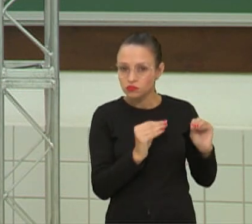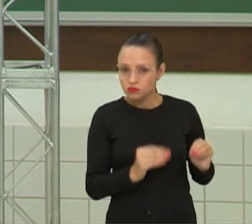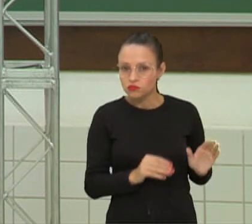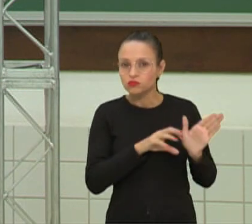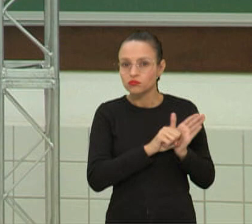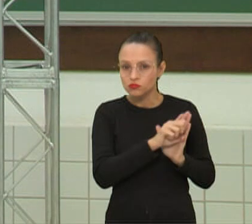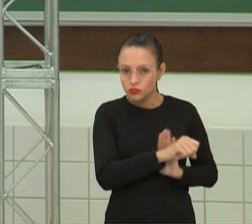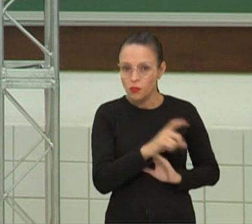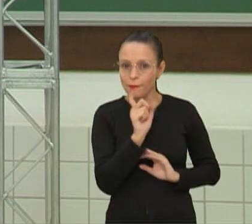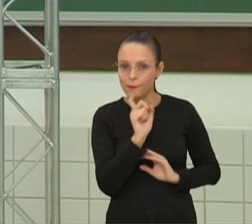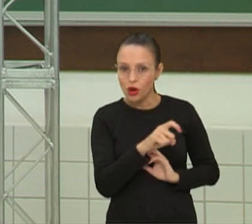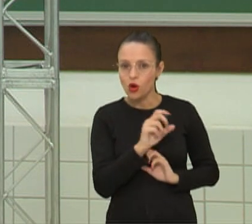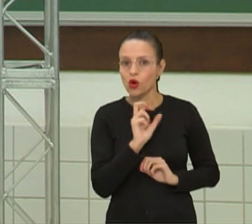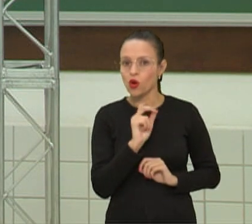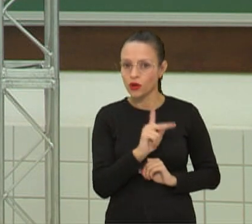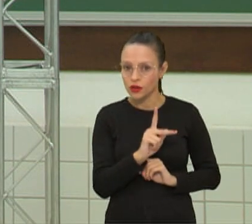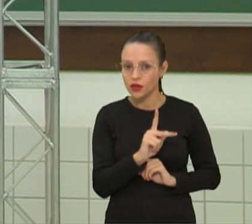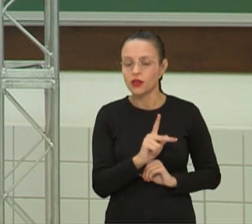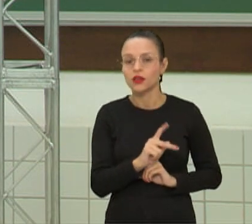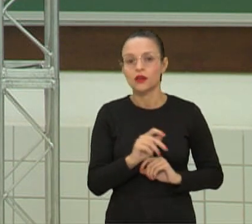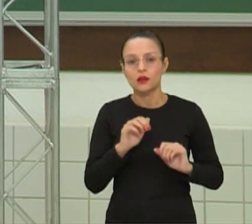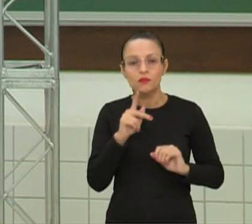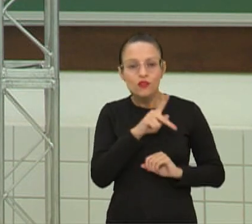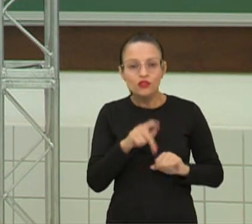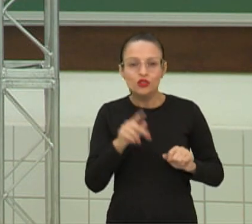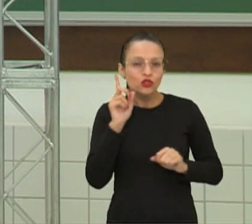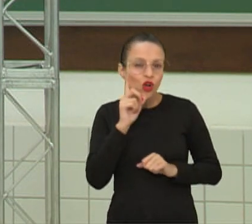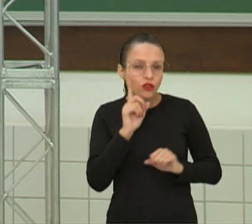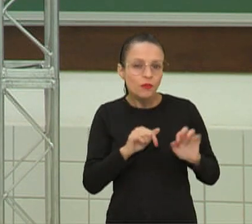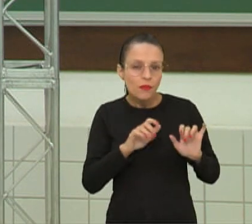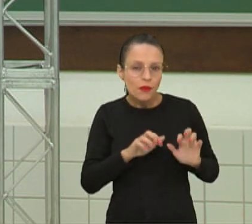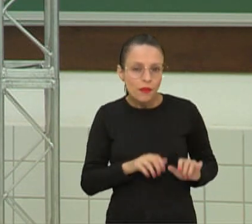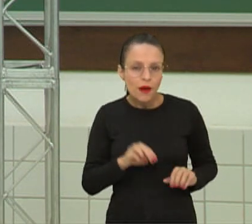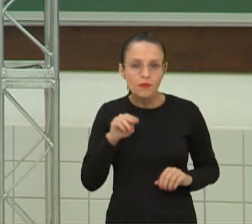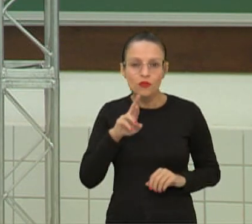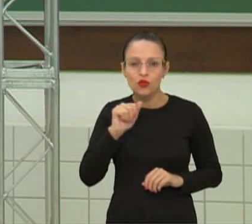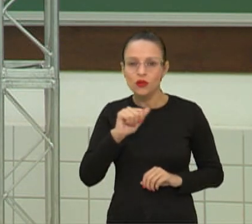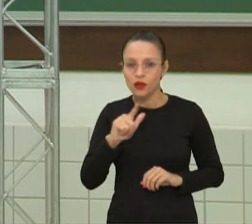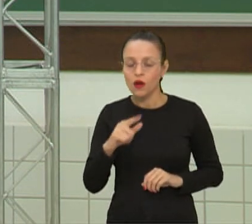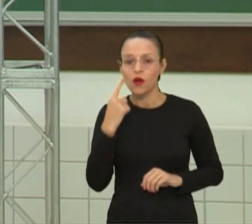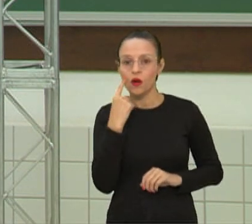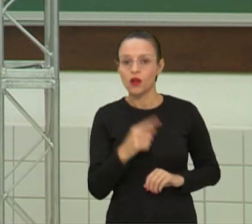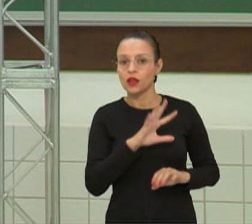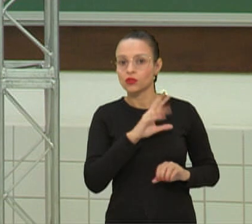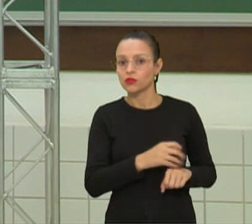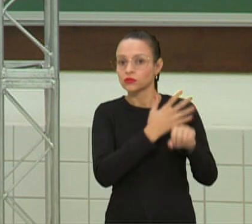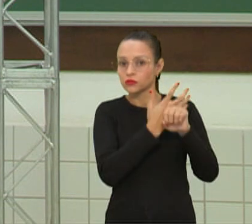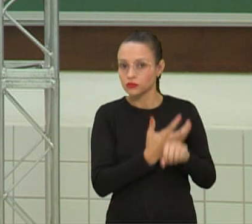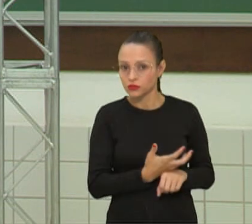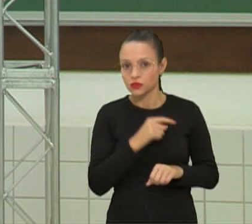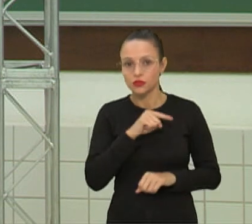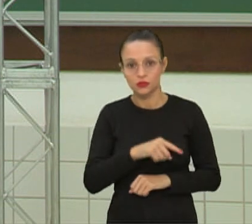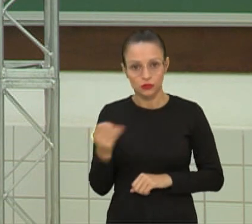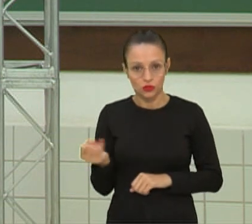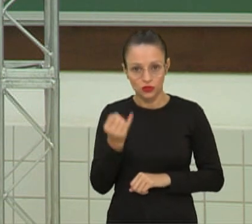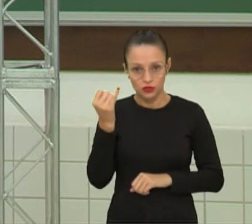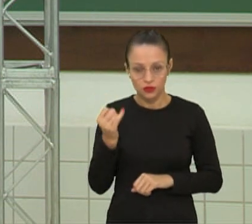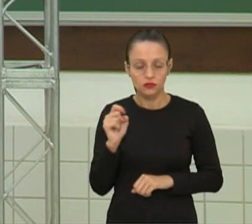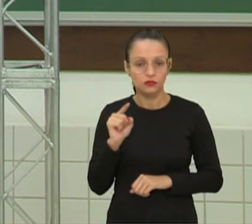escrever o ok ali nas comunicações, que os professores todo dia mandam um recadinho, né? Olhar todas as disciplinas, isso é muito importante, tá?